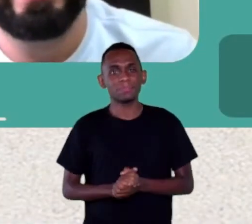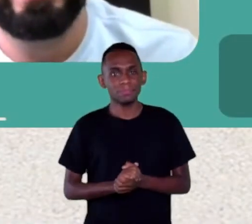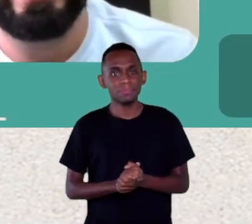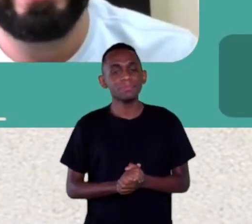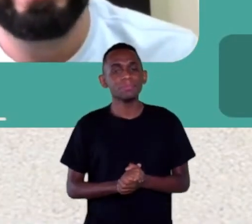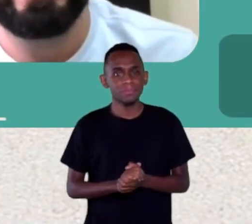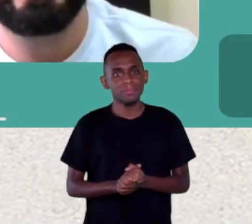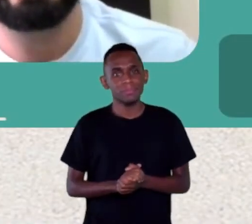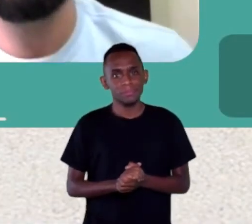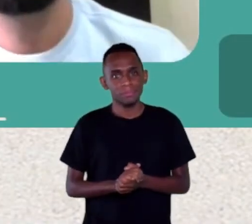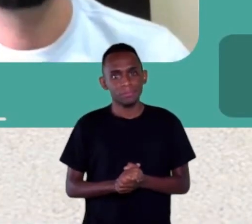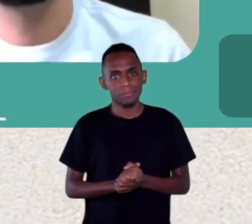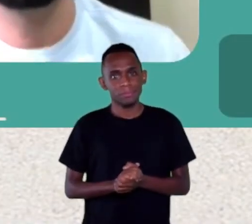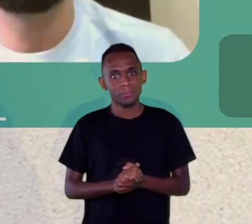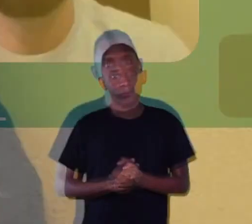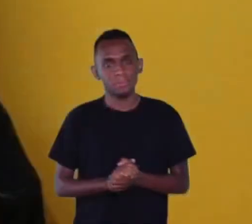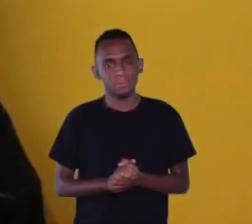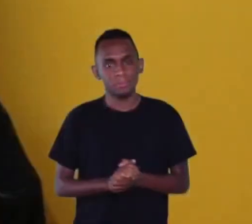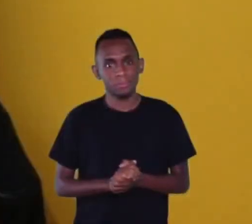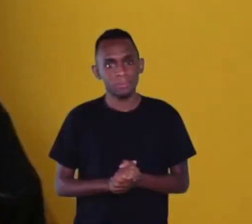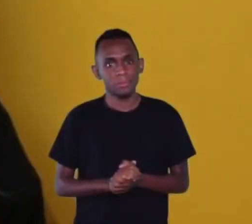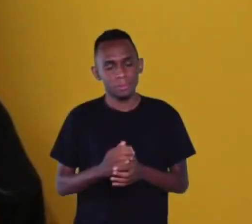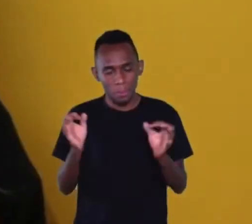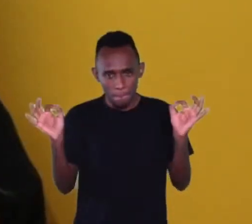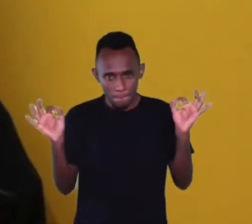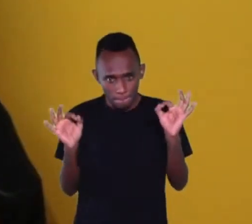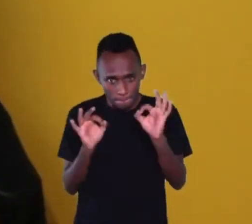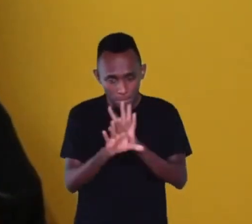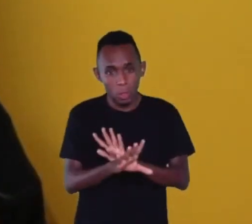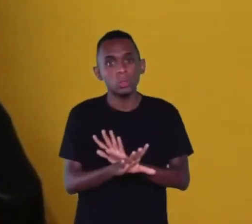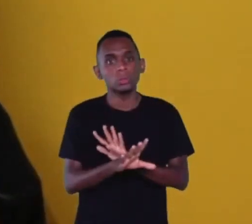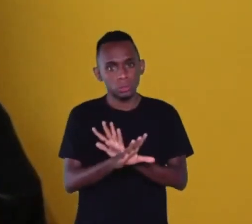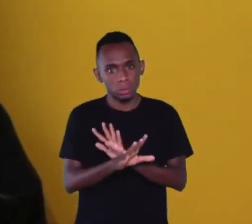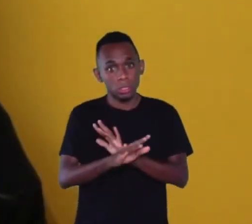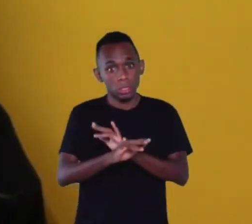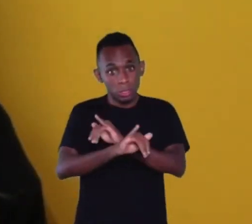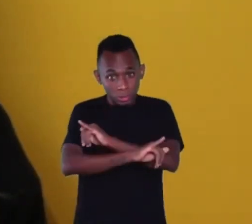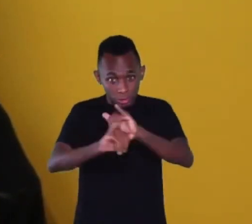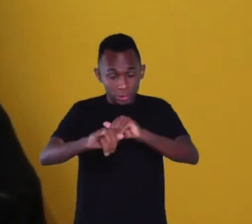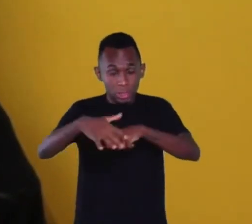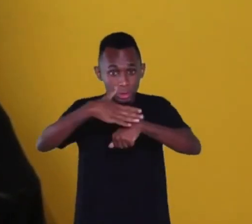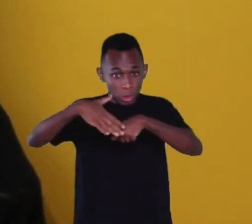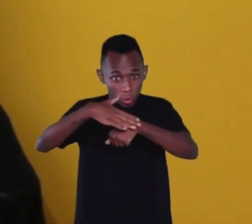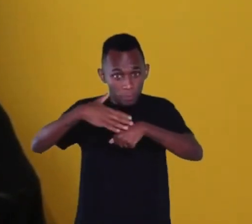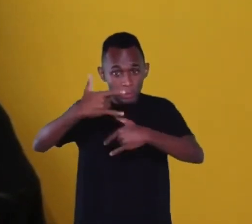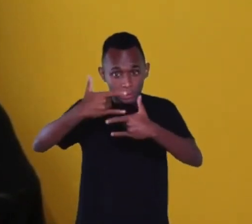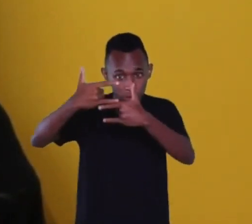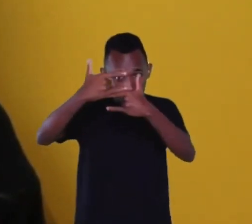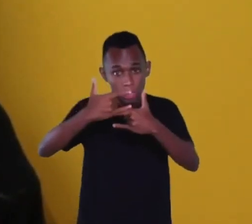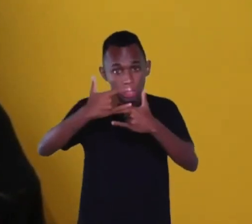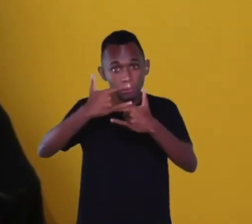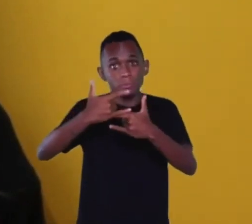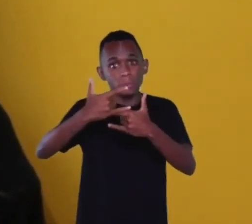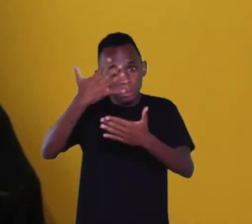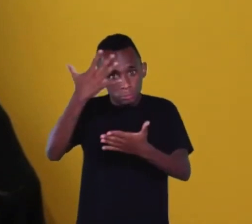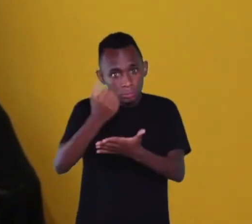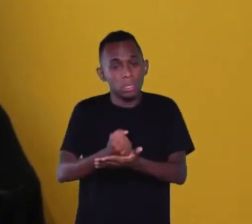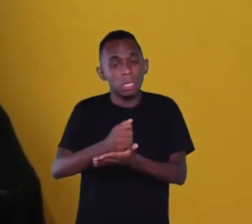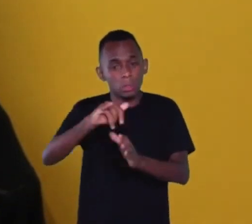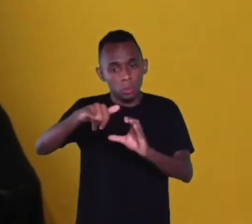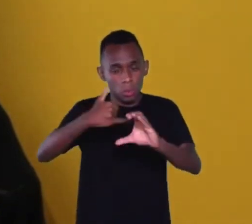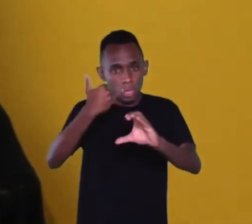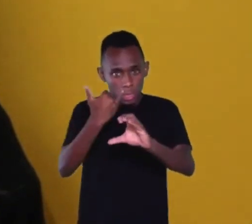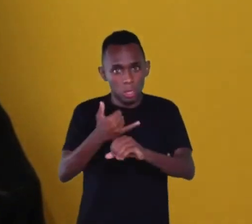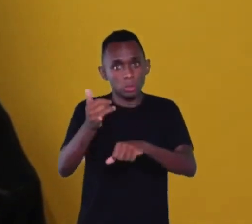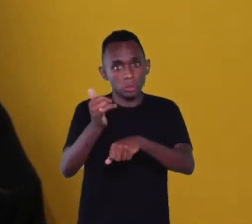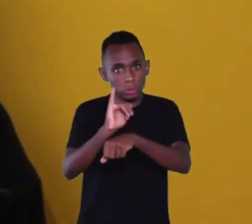Moreira. E a gente fica por aqui. Eu quero dizer que essa conversa com Magela fica disponível aqui no canal do Sempre